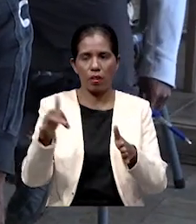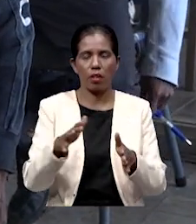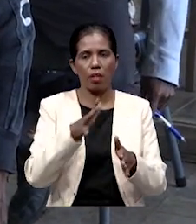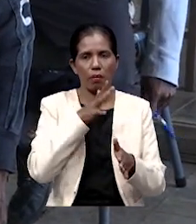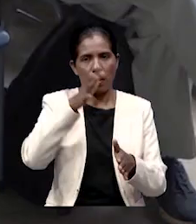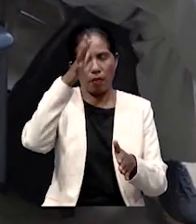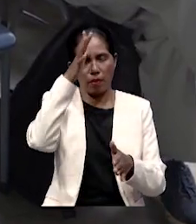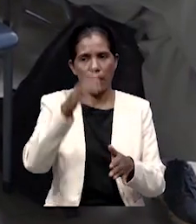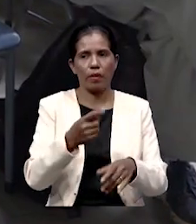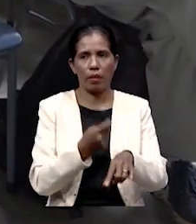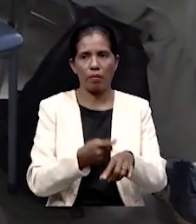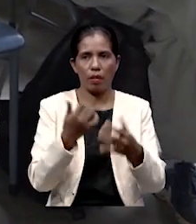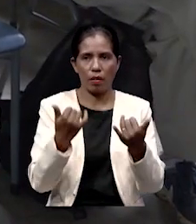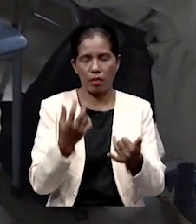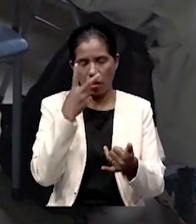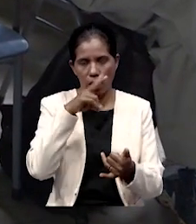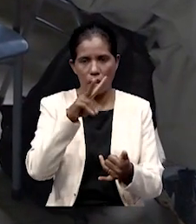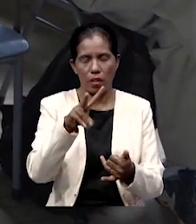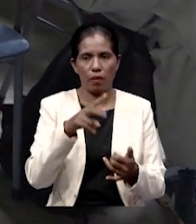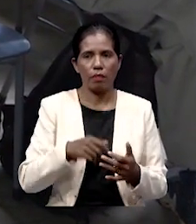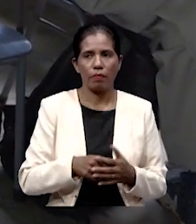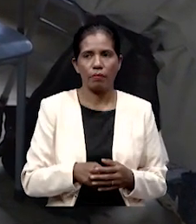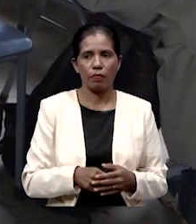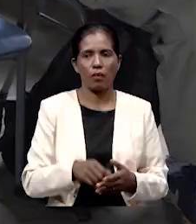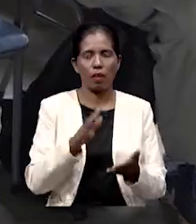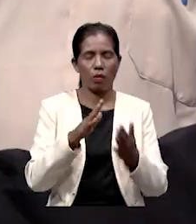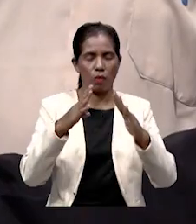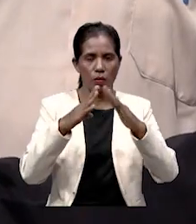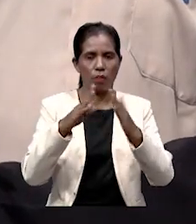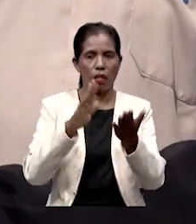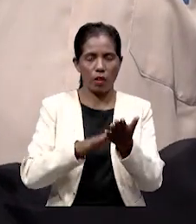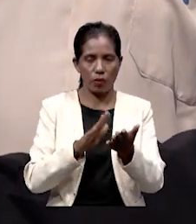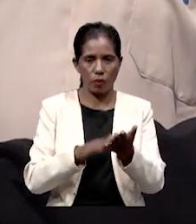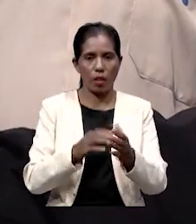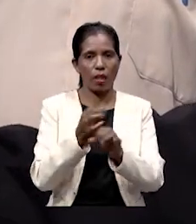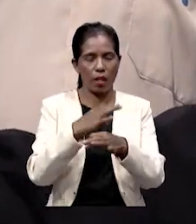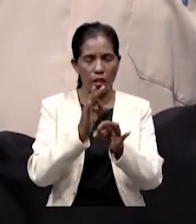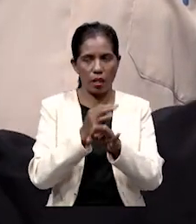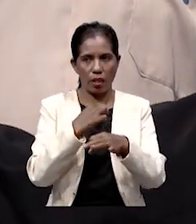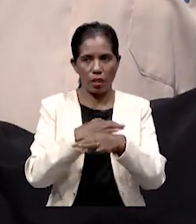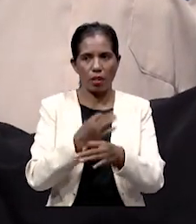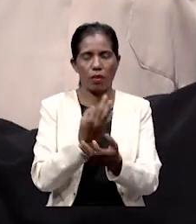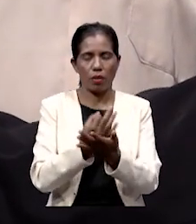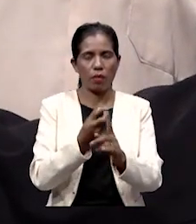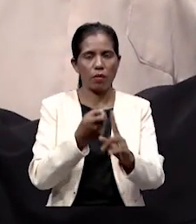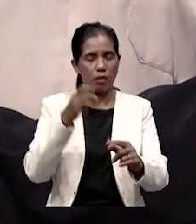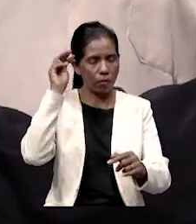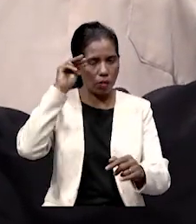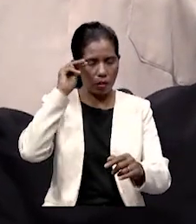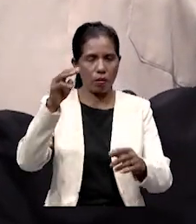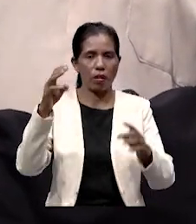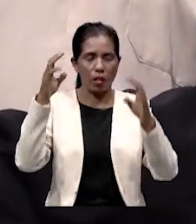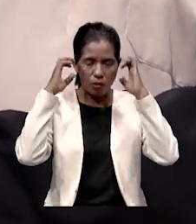mesmo tempo se aproveita o dihare escola, construção escola, nebe que orçamento do Ministério da Educação, Juventude e